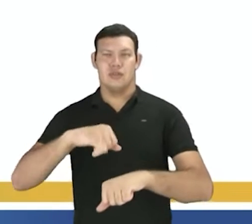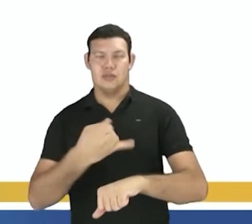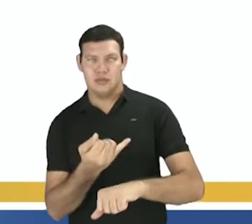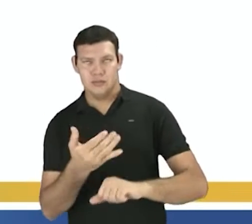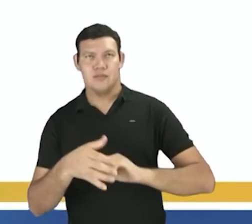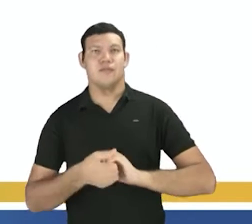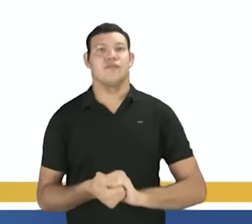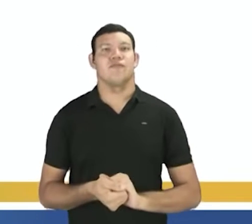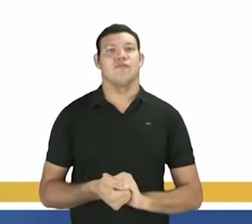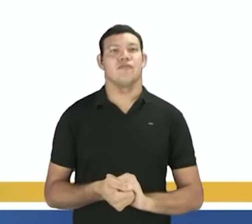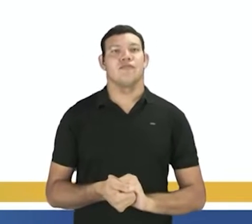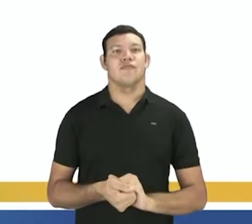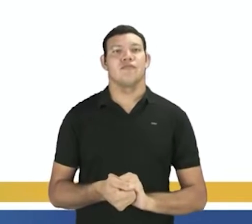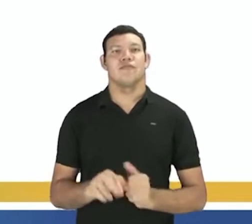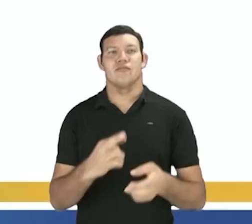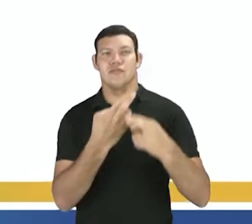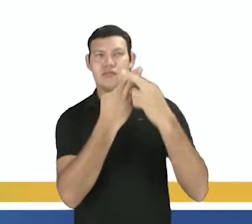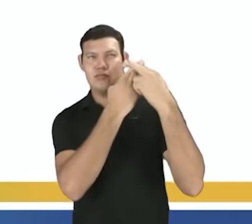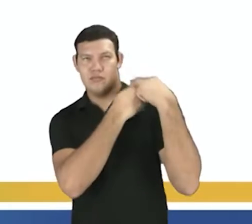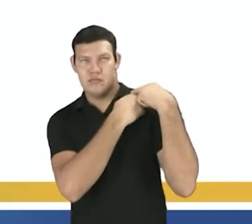A função do advérbio,